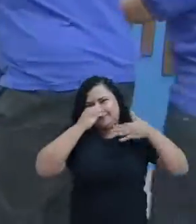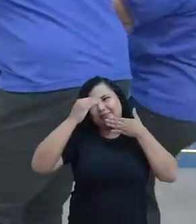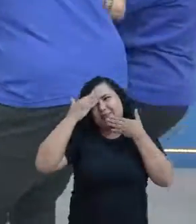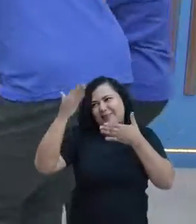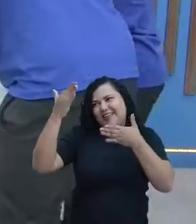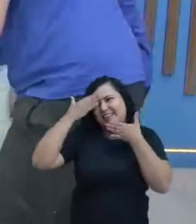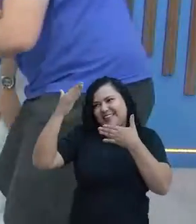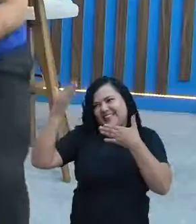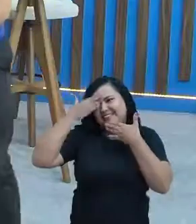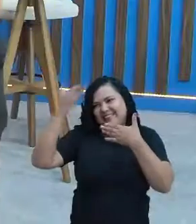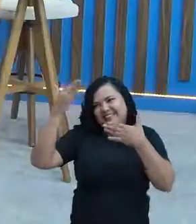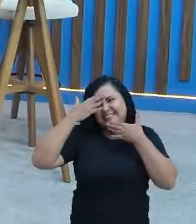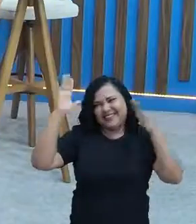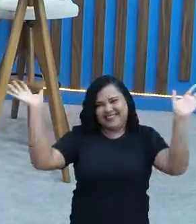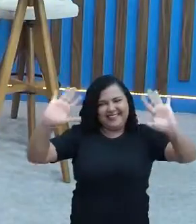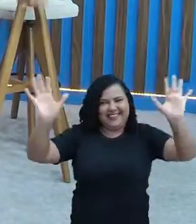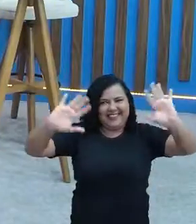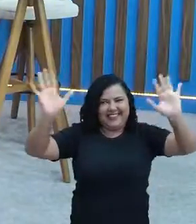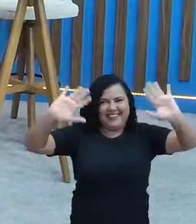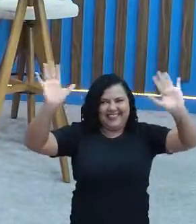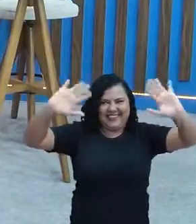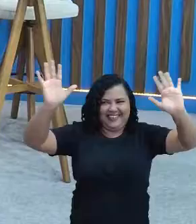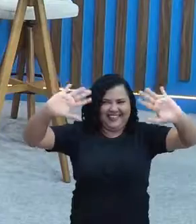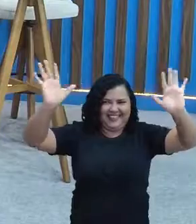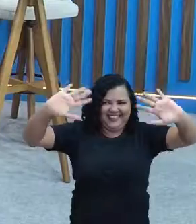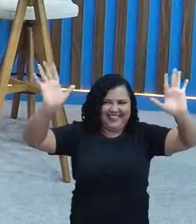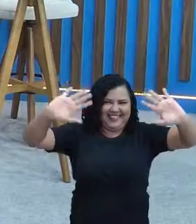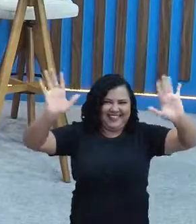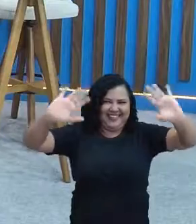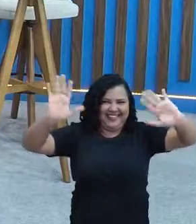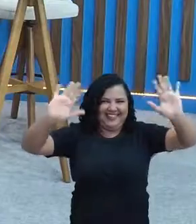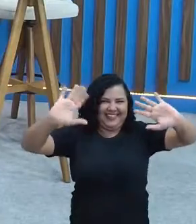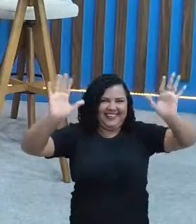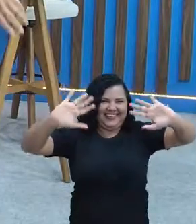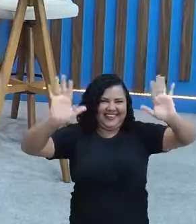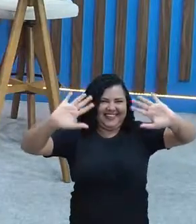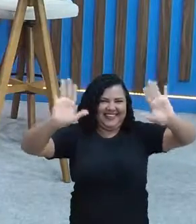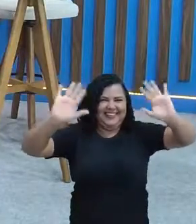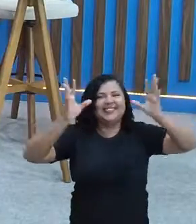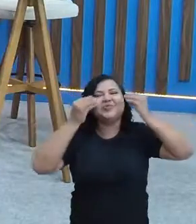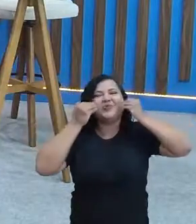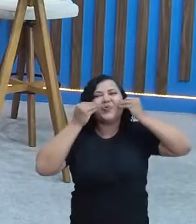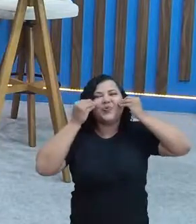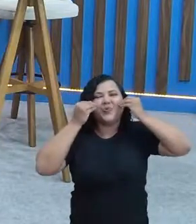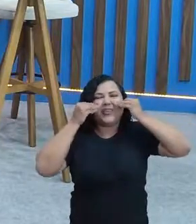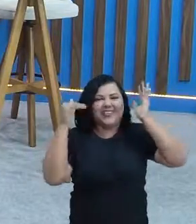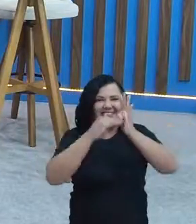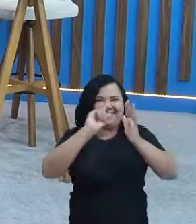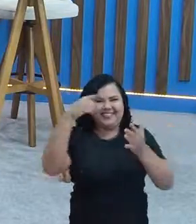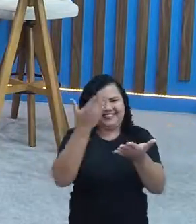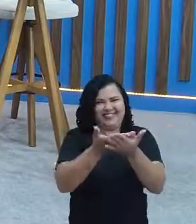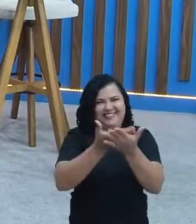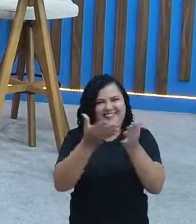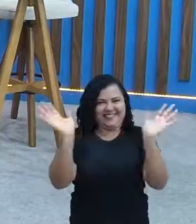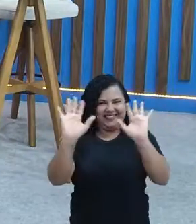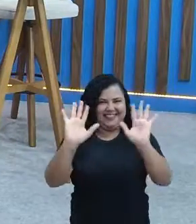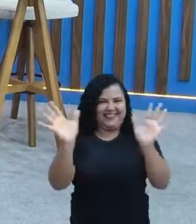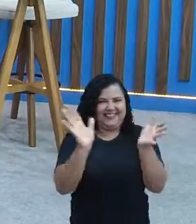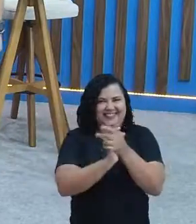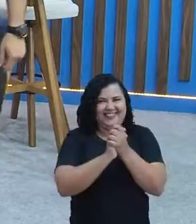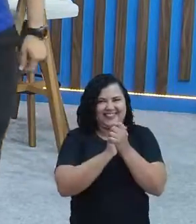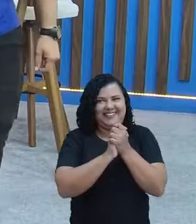Obrigada, gente, por tudo. Mais um ano. Um beijo. E até a próxima aula.